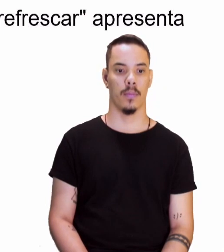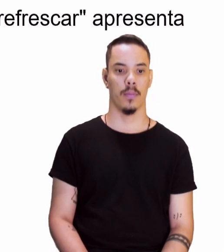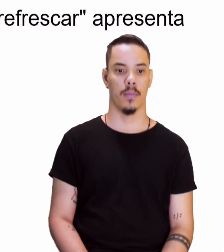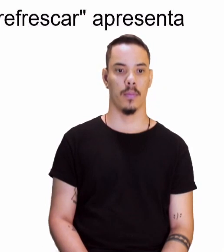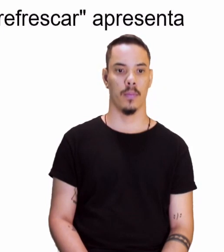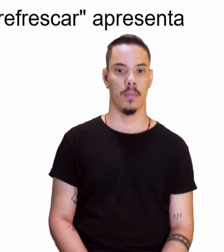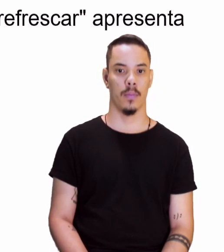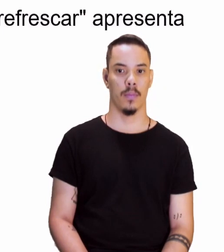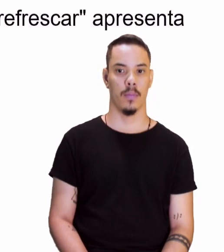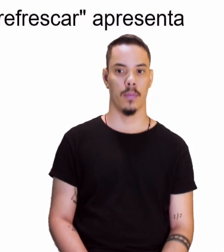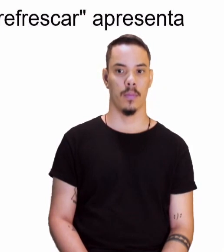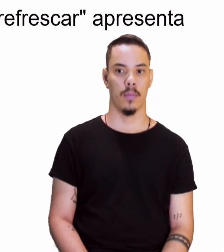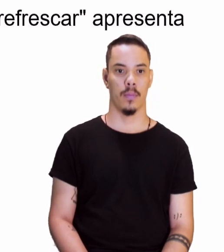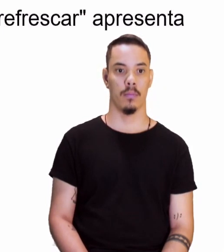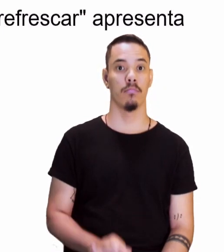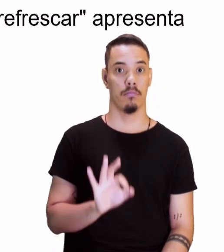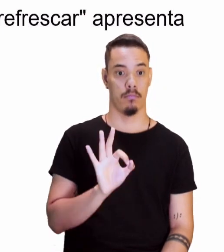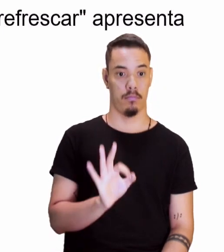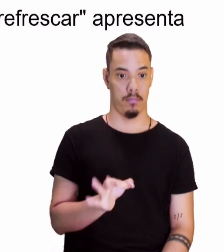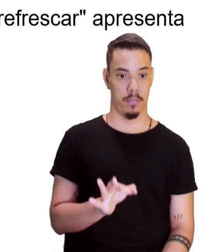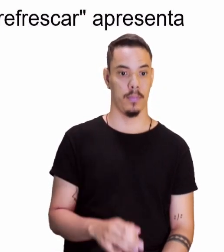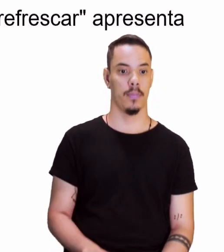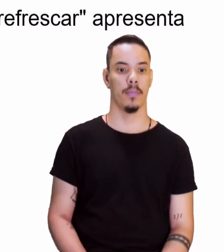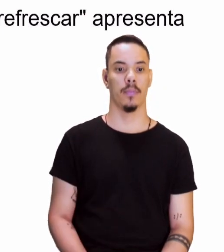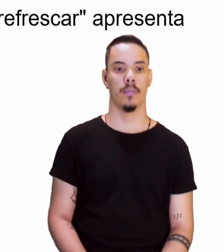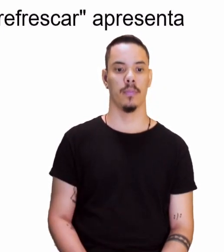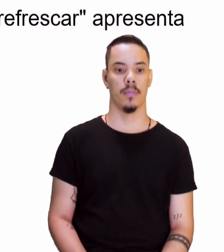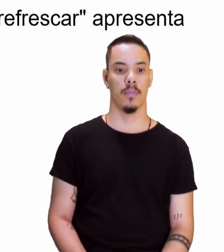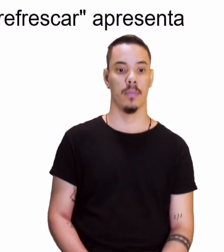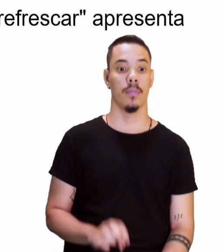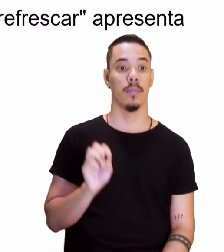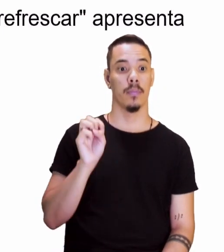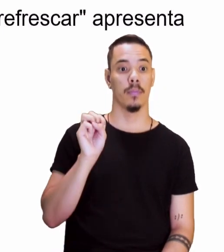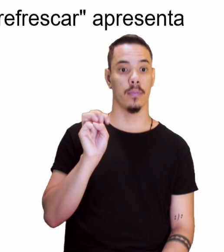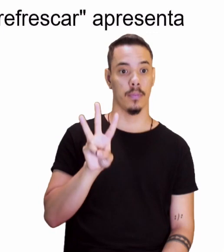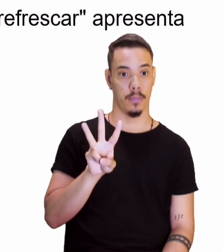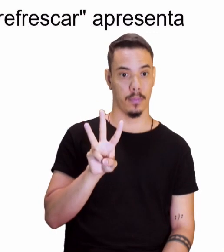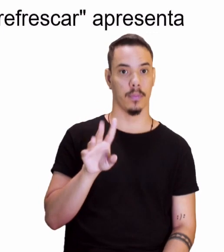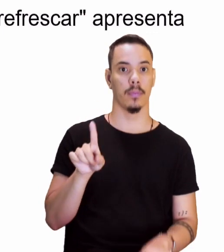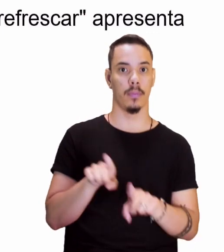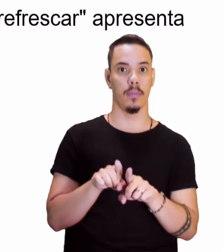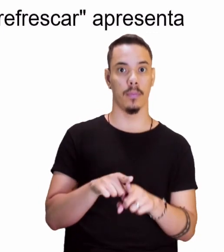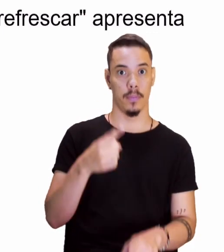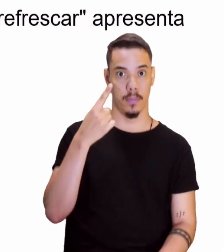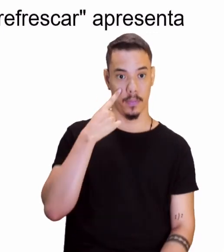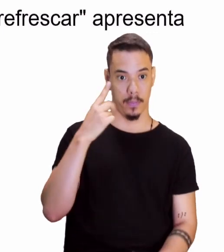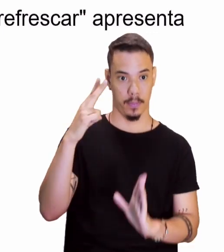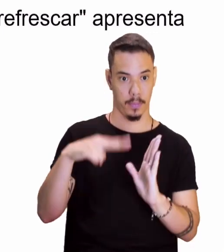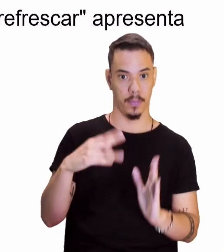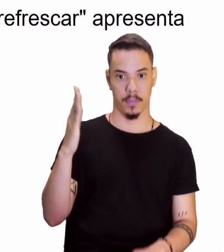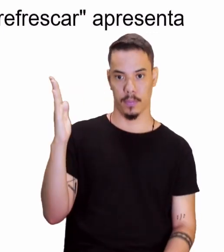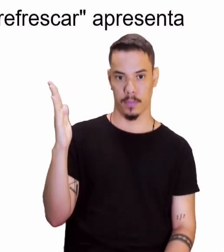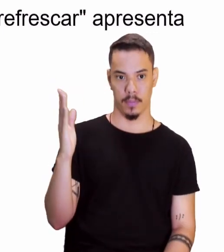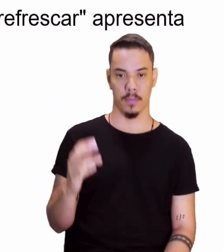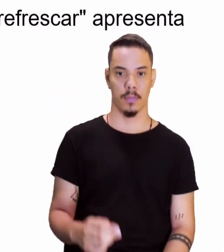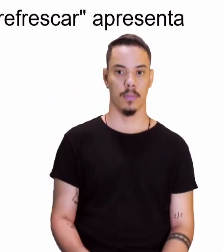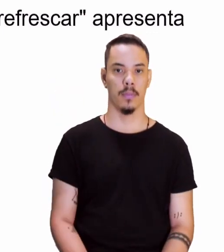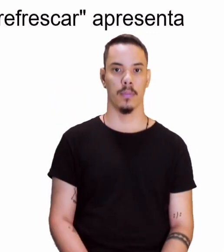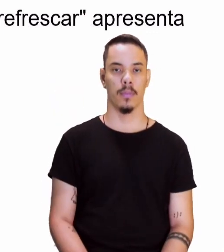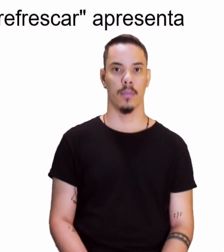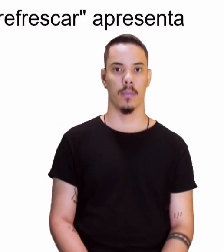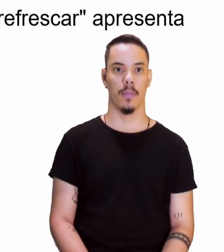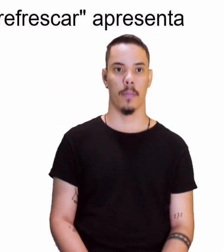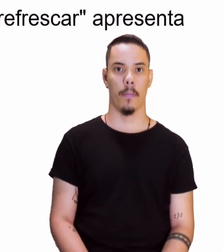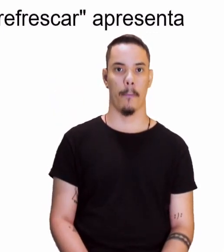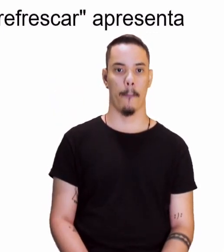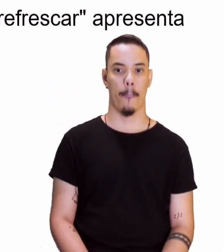culta. Eu o hipnotizo, tá certo? E a 3, a relação de sentido entre as orações do